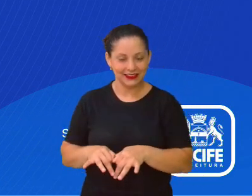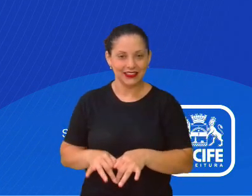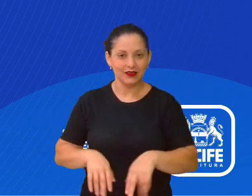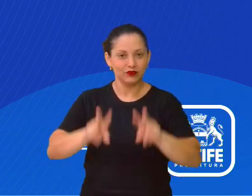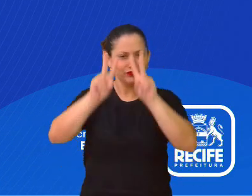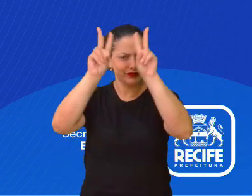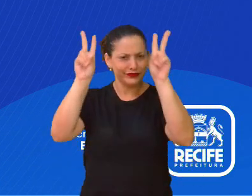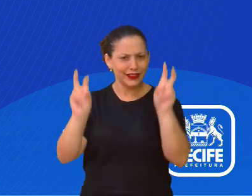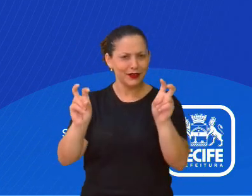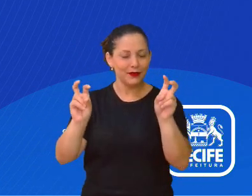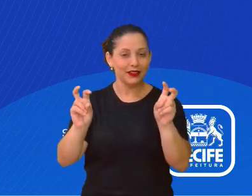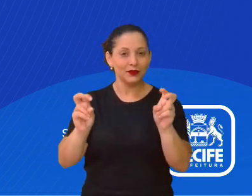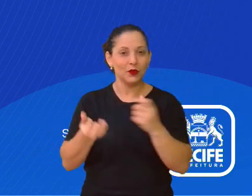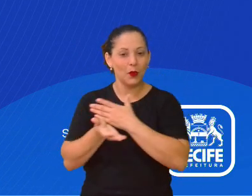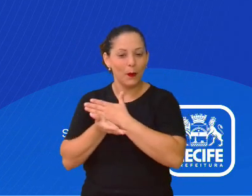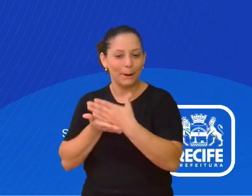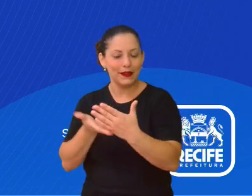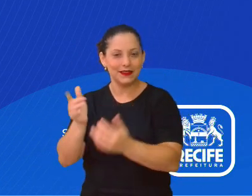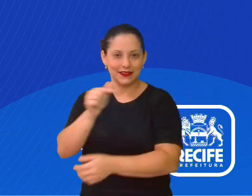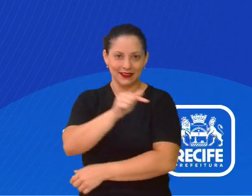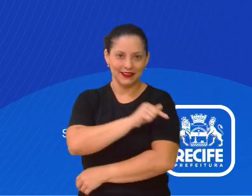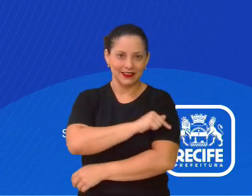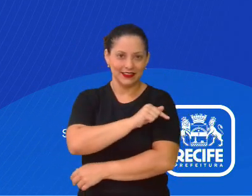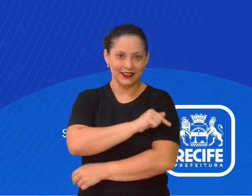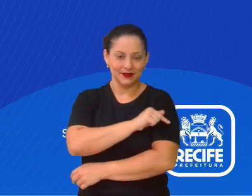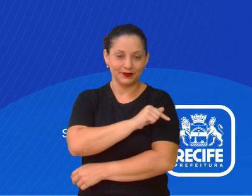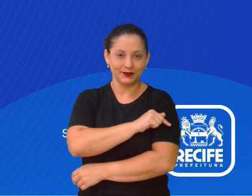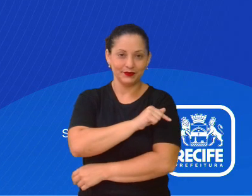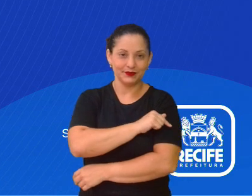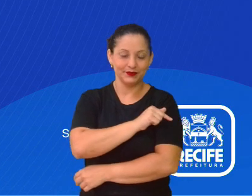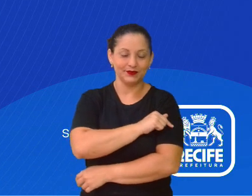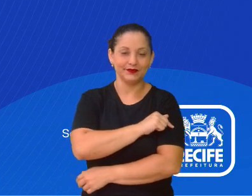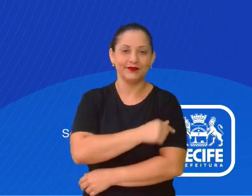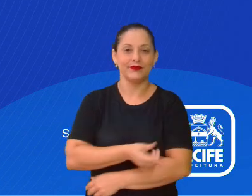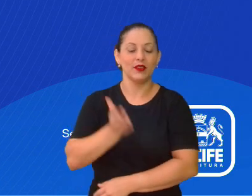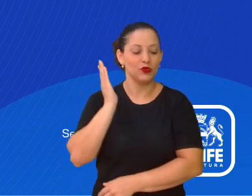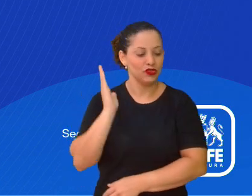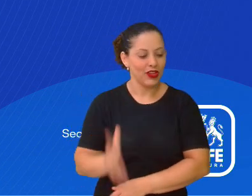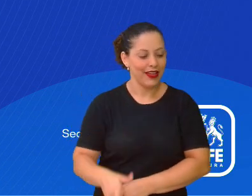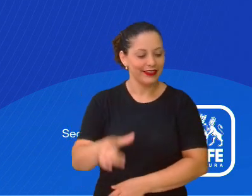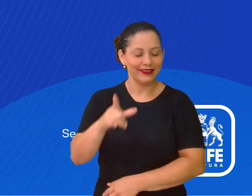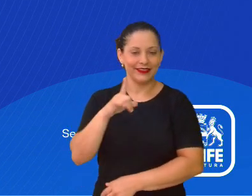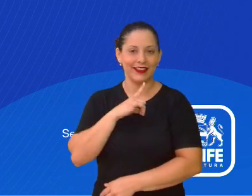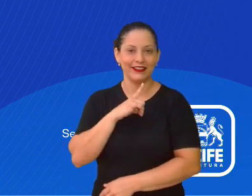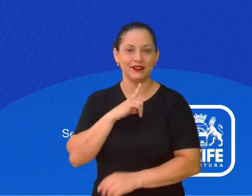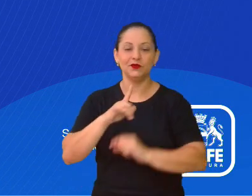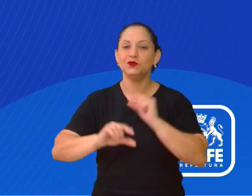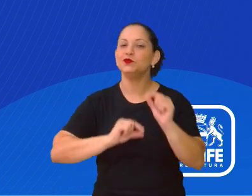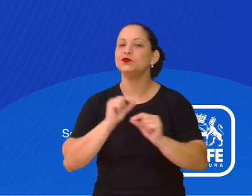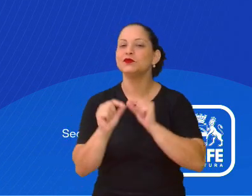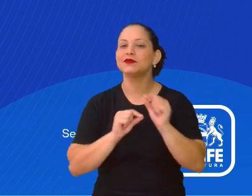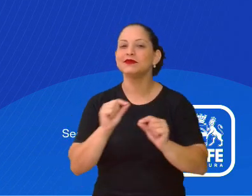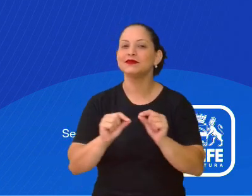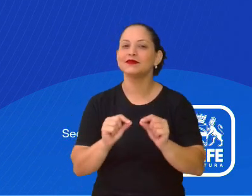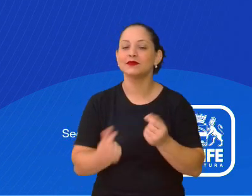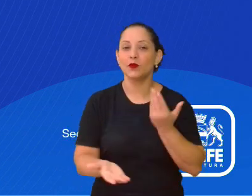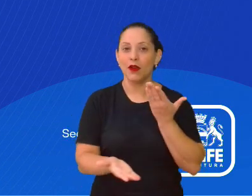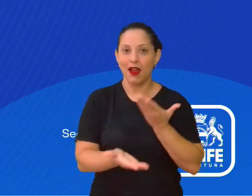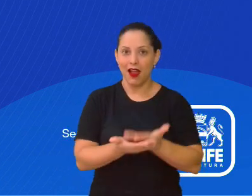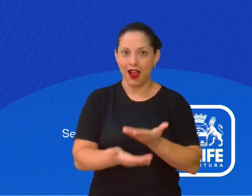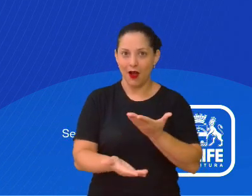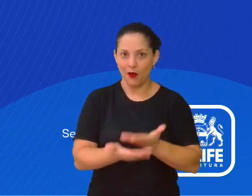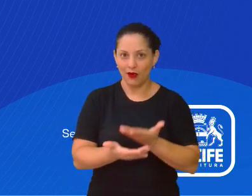essa temática no início do sétimo ano. Então a gente já tem aí uma aula que